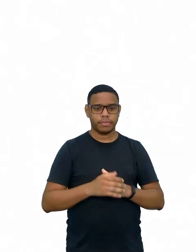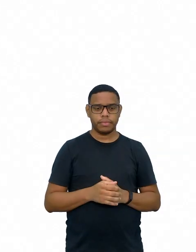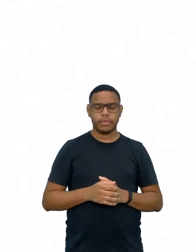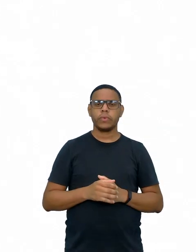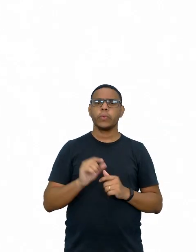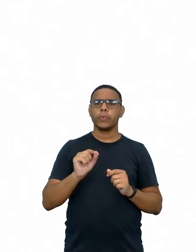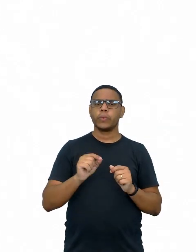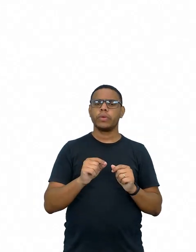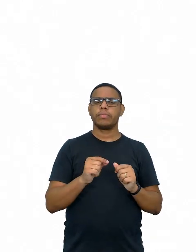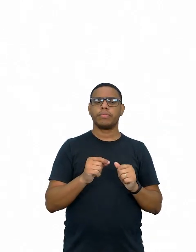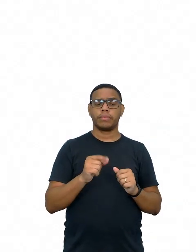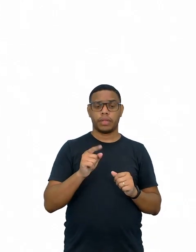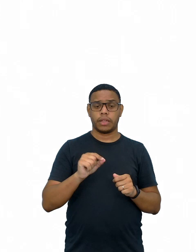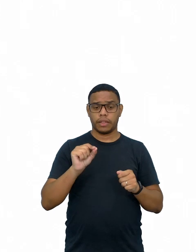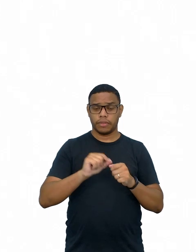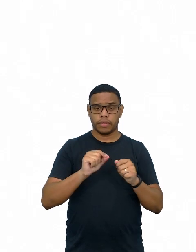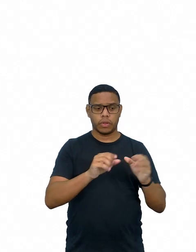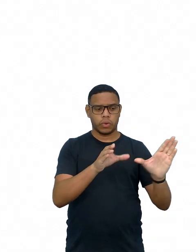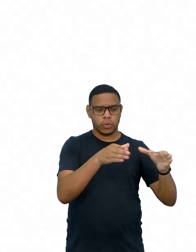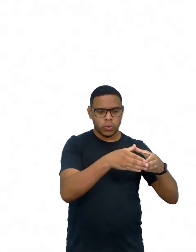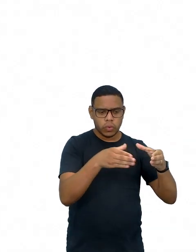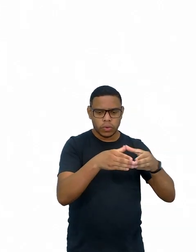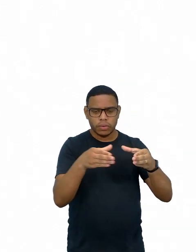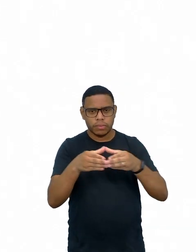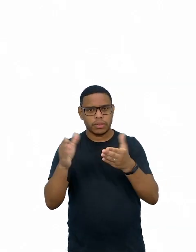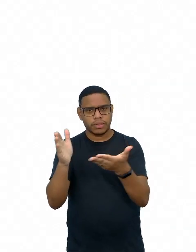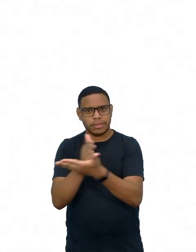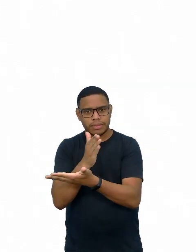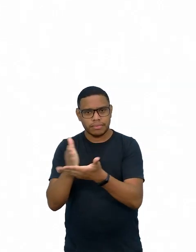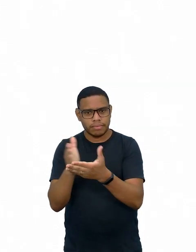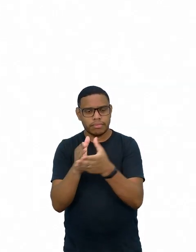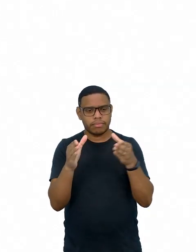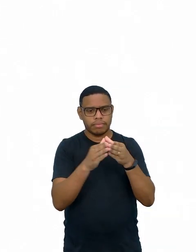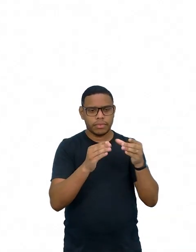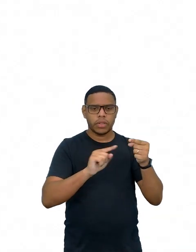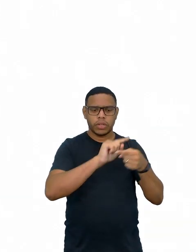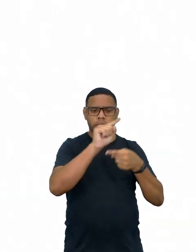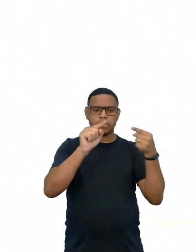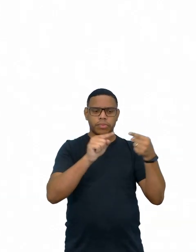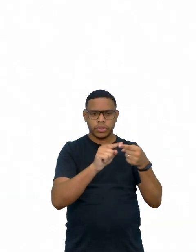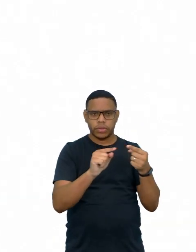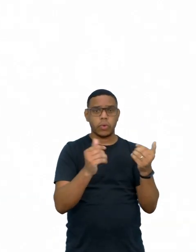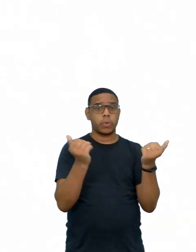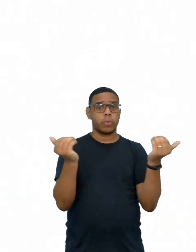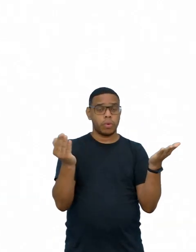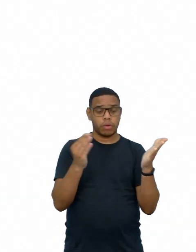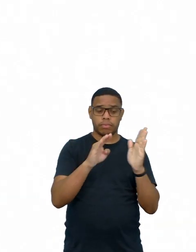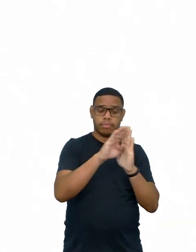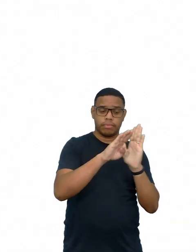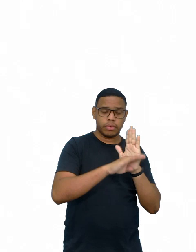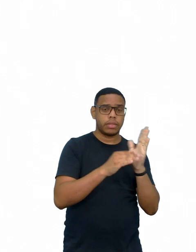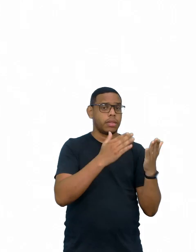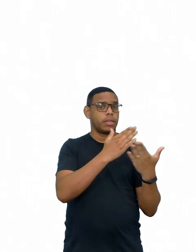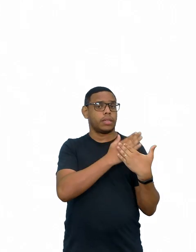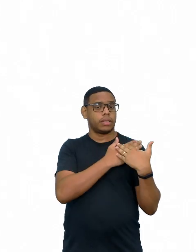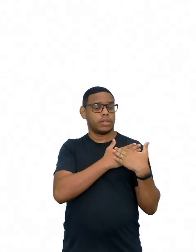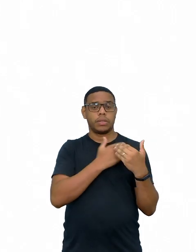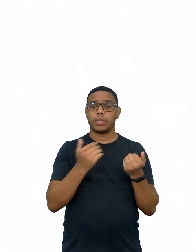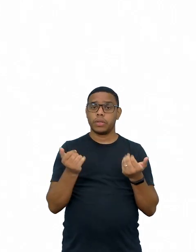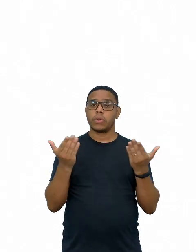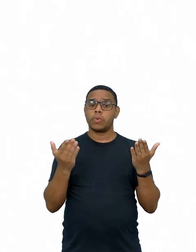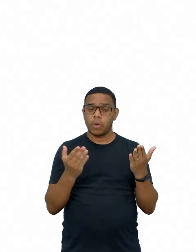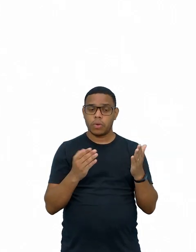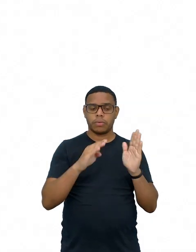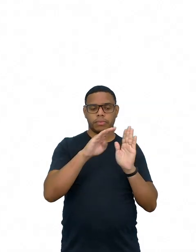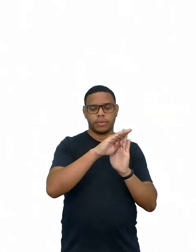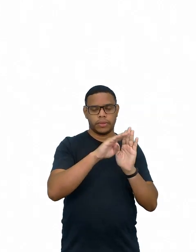que é isso? É formar as equipes, é definir metas, definir tarefas. Esse é uma introdução